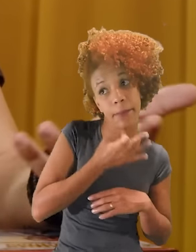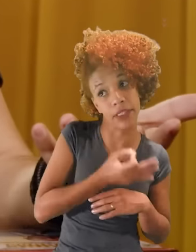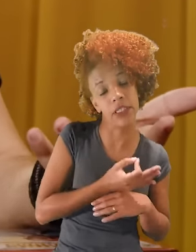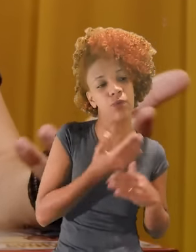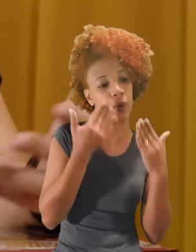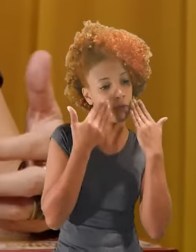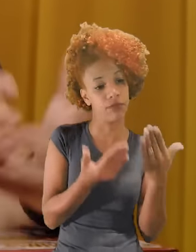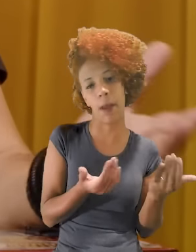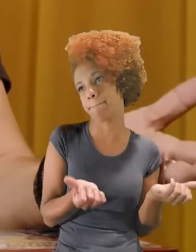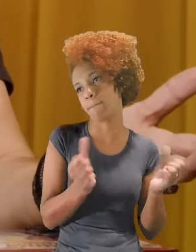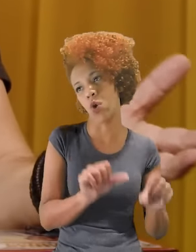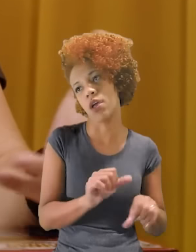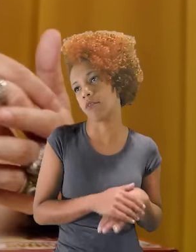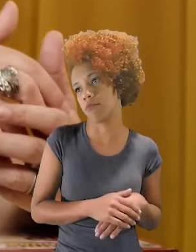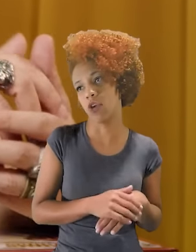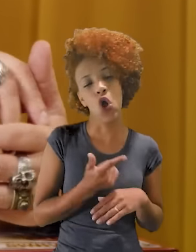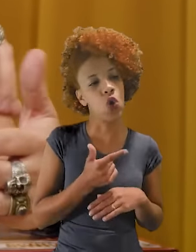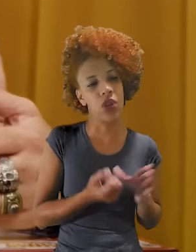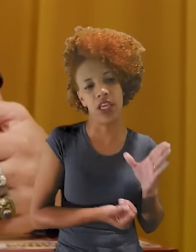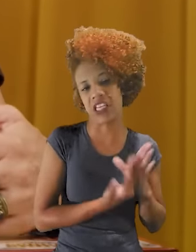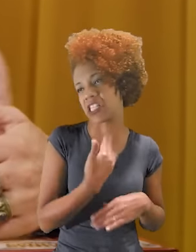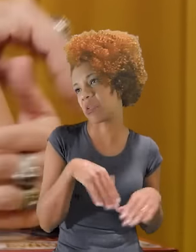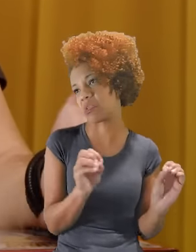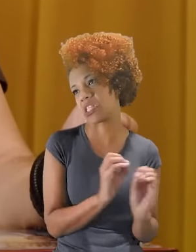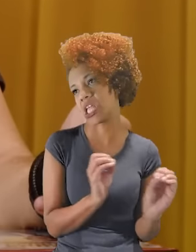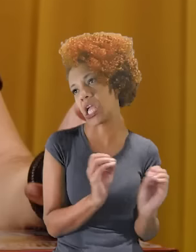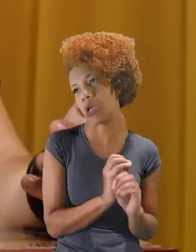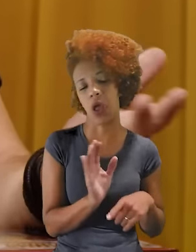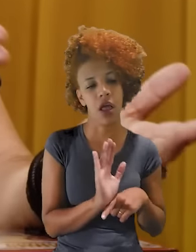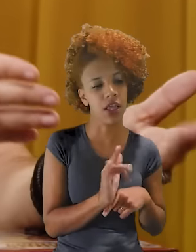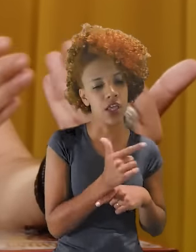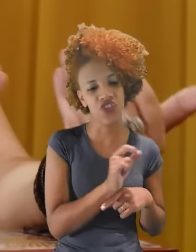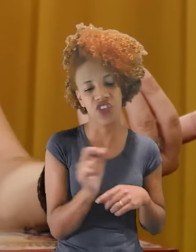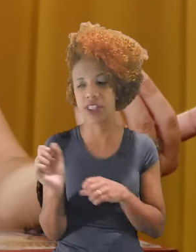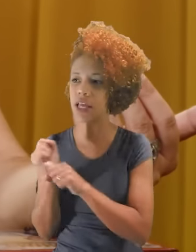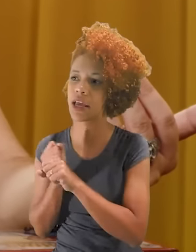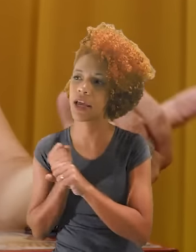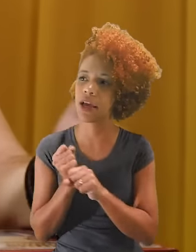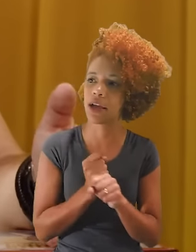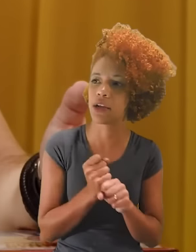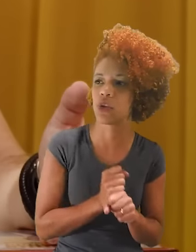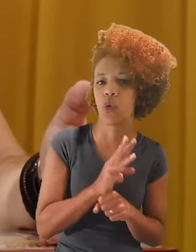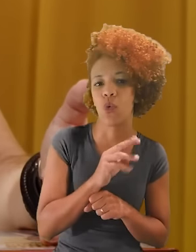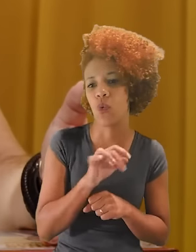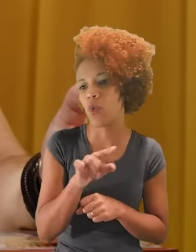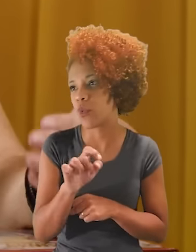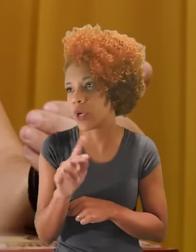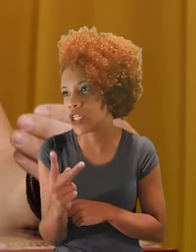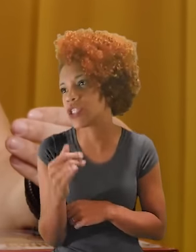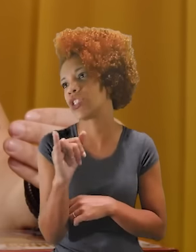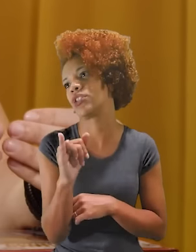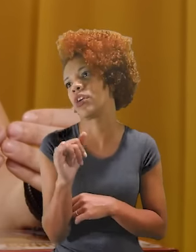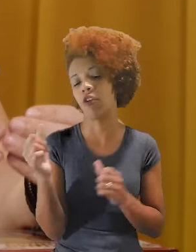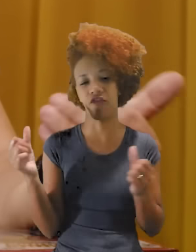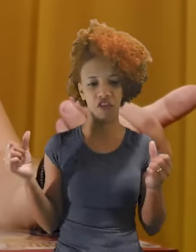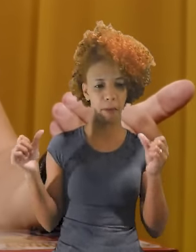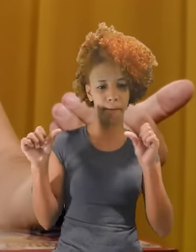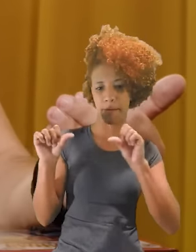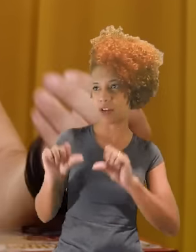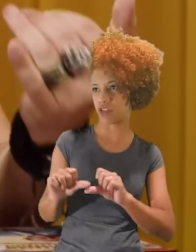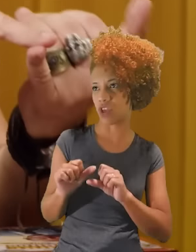porque é nítido, morreu, né? A Disney não tem. Criatividade Disney é zero hoje. Você pega o desenho de 100 anos, que foi esse Wish... É o maior fracasso da